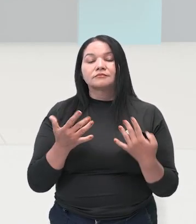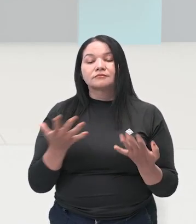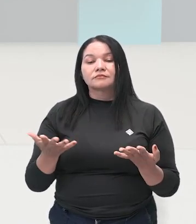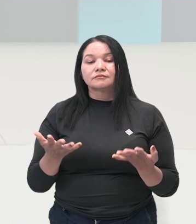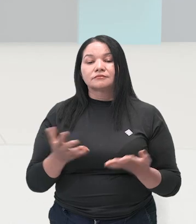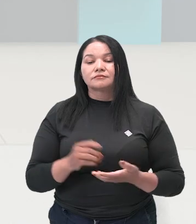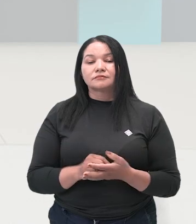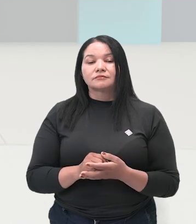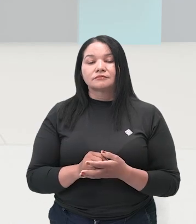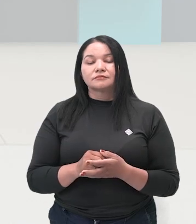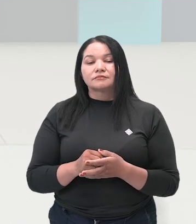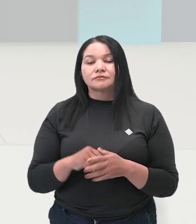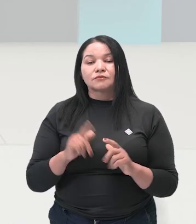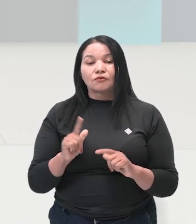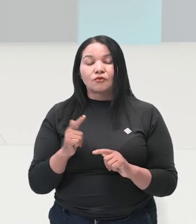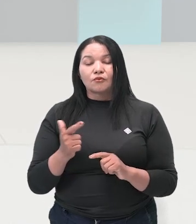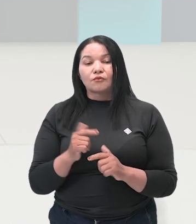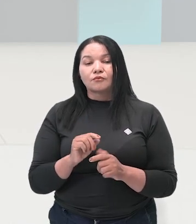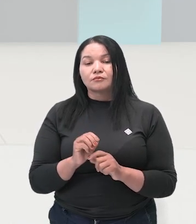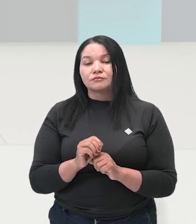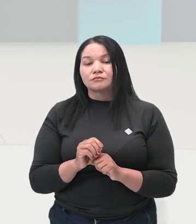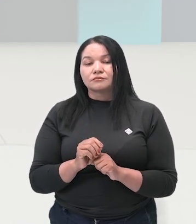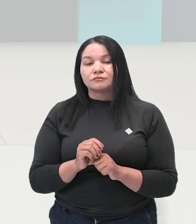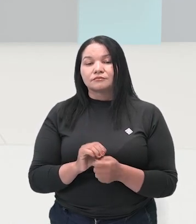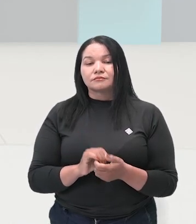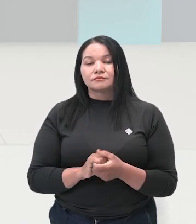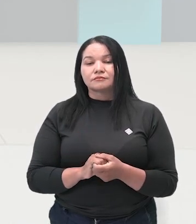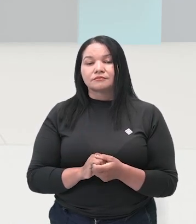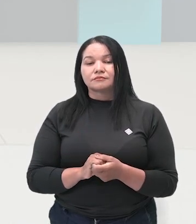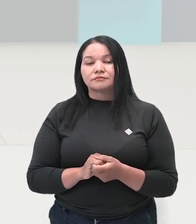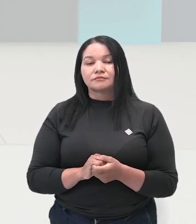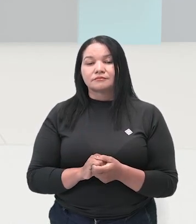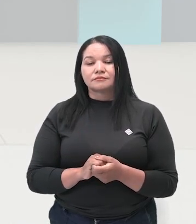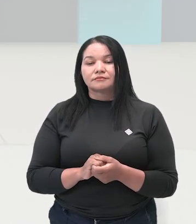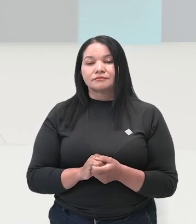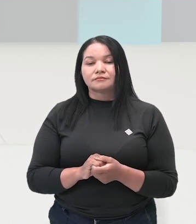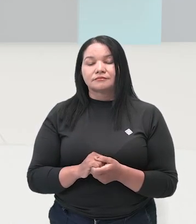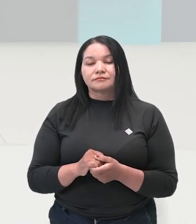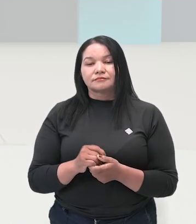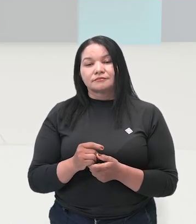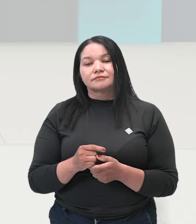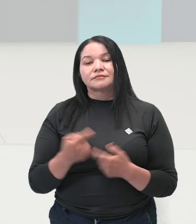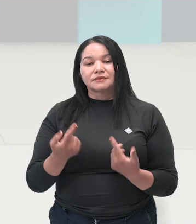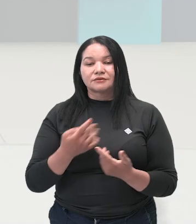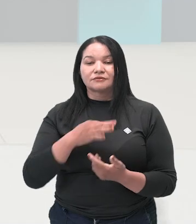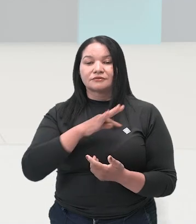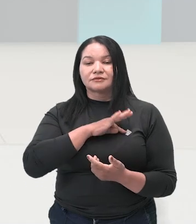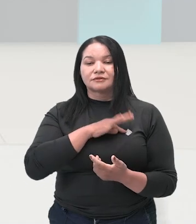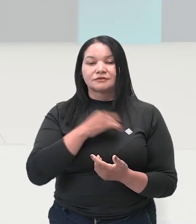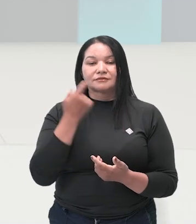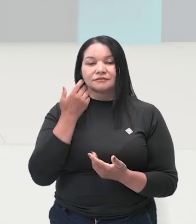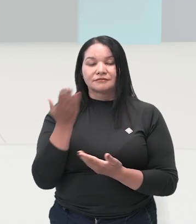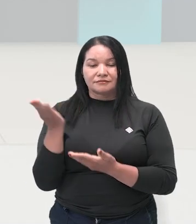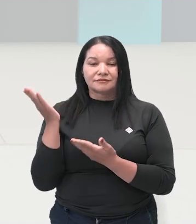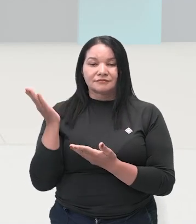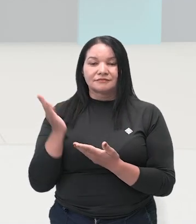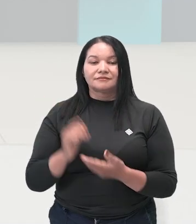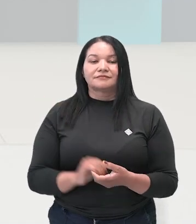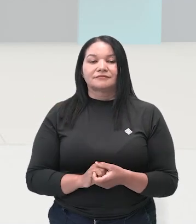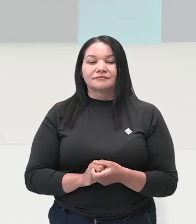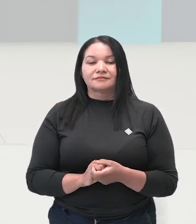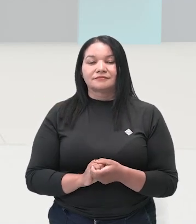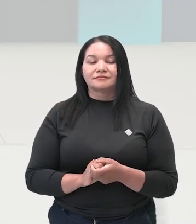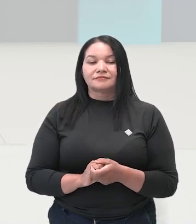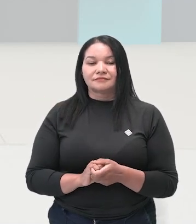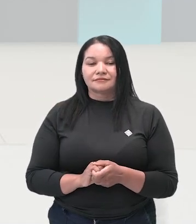estou procurando cognates? 1, 2, 3. Eu estou vendo scanning.